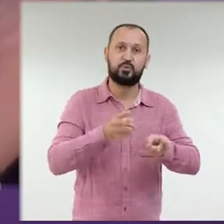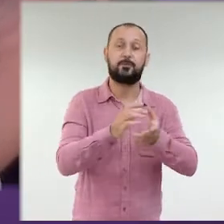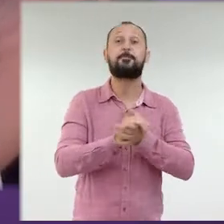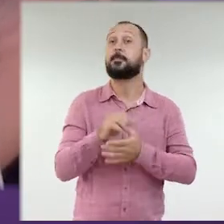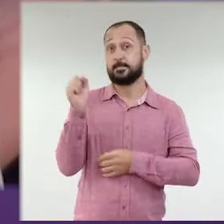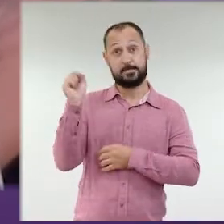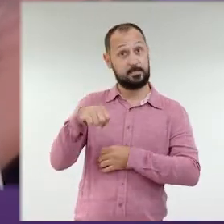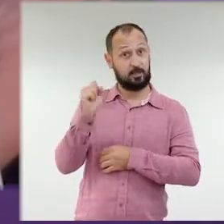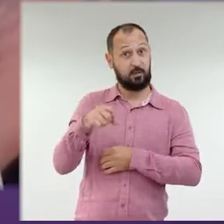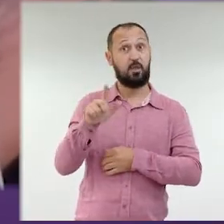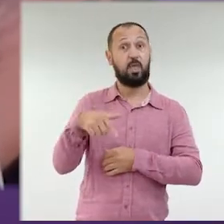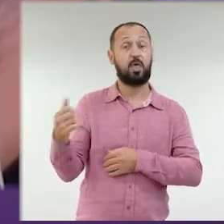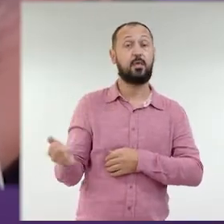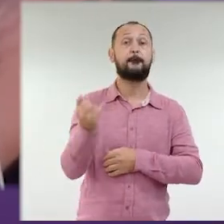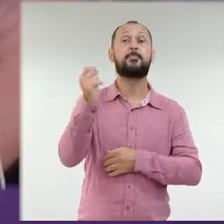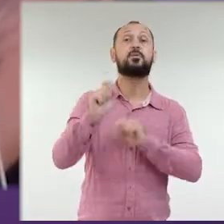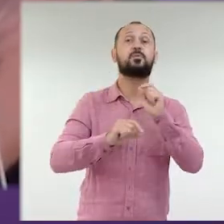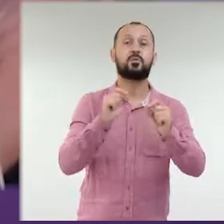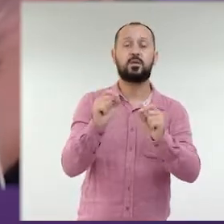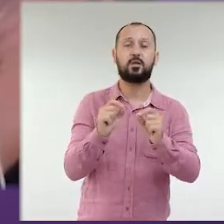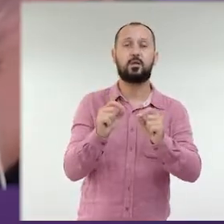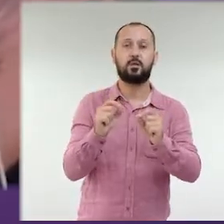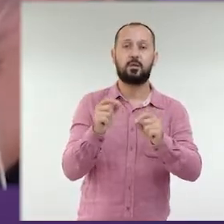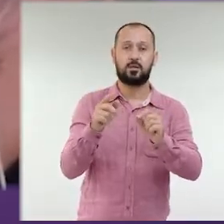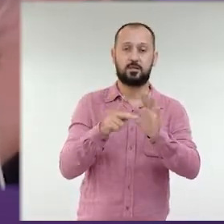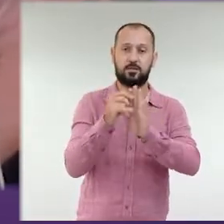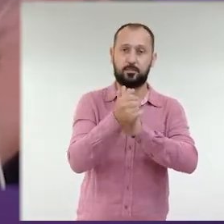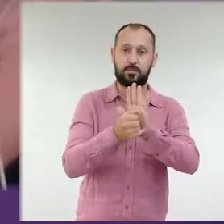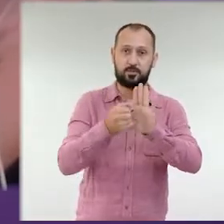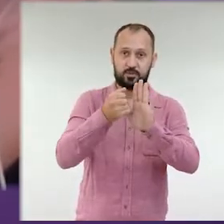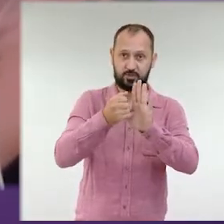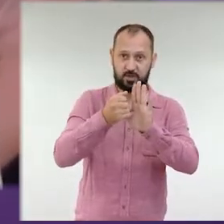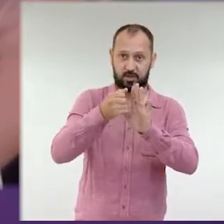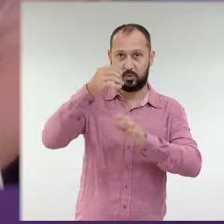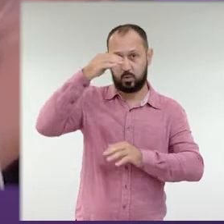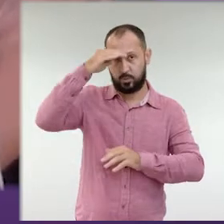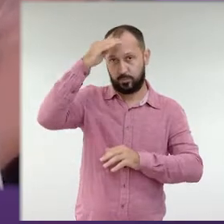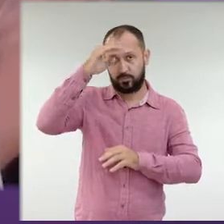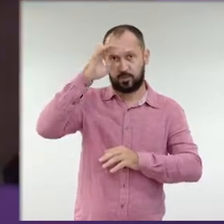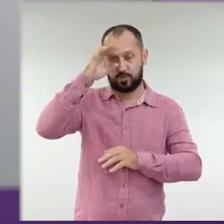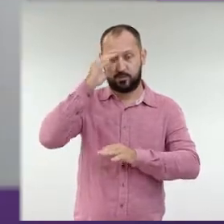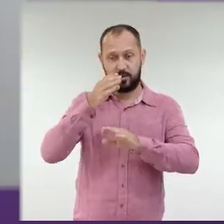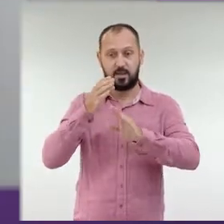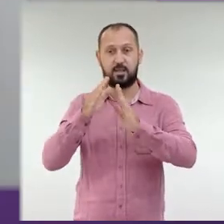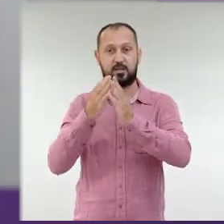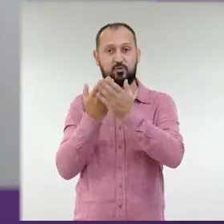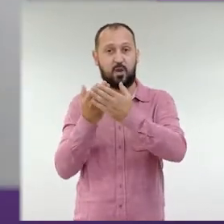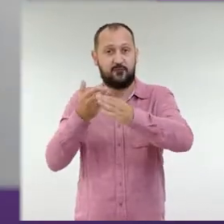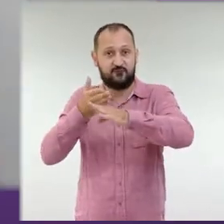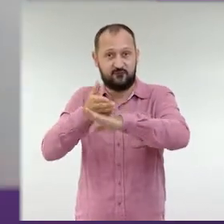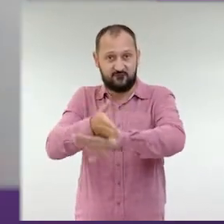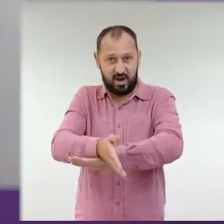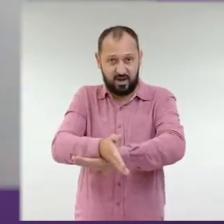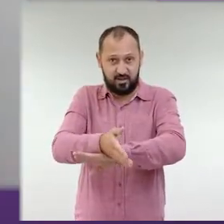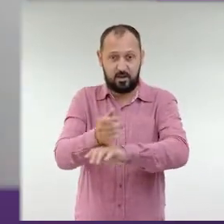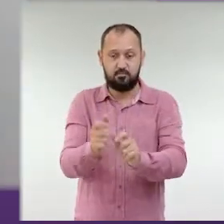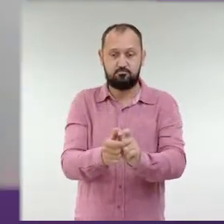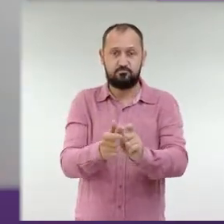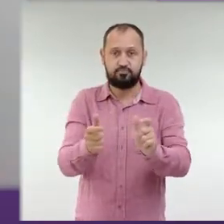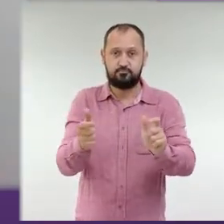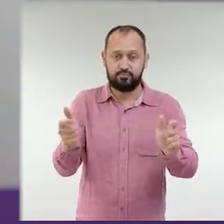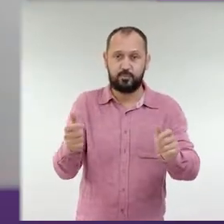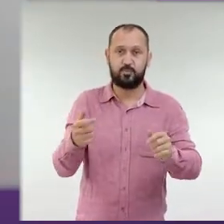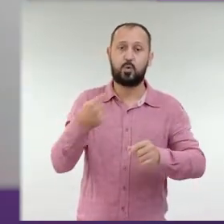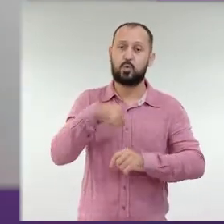E também, Lívia, a importância de ampliar o programa Maria da Penha Vai à Escola. O nosso trabalho como